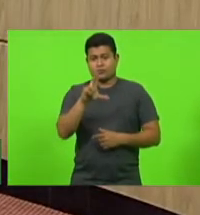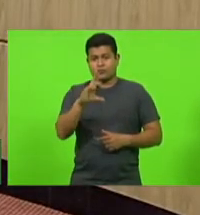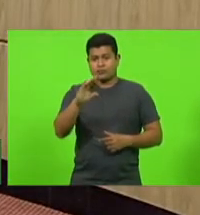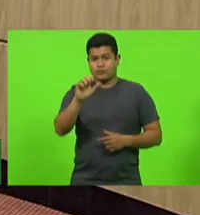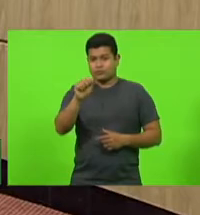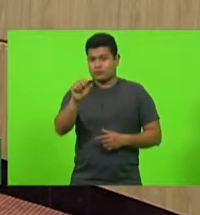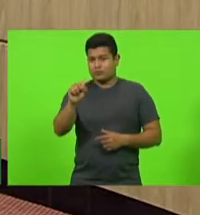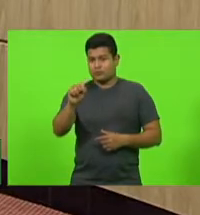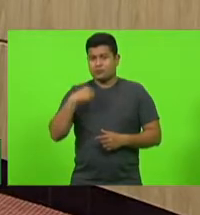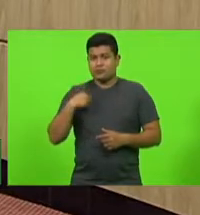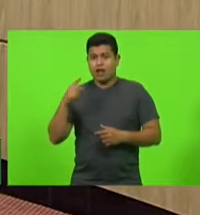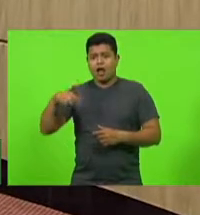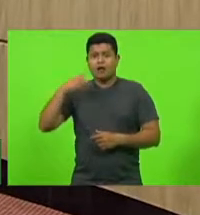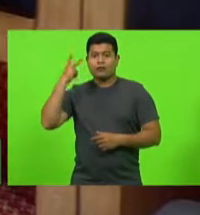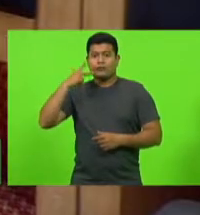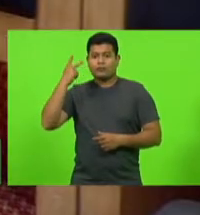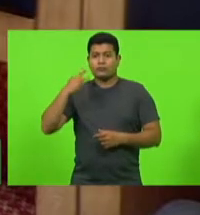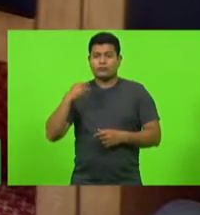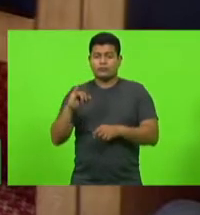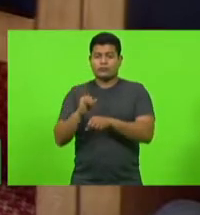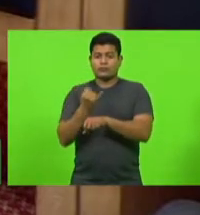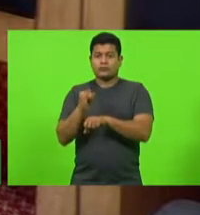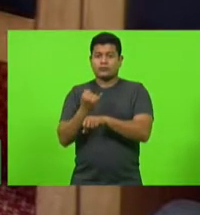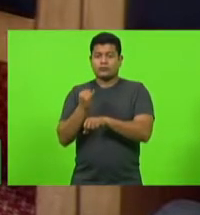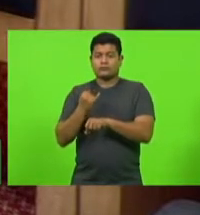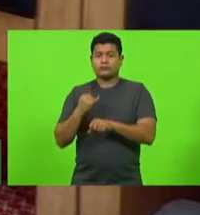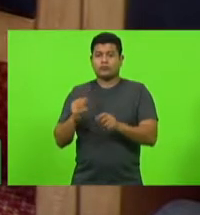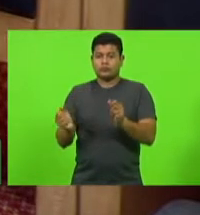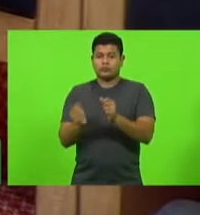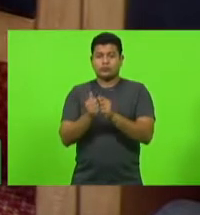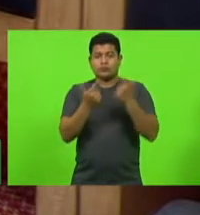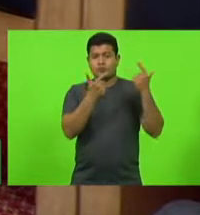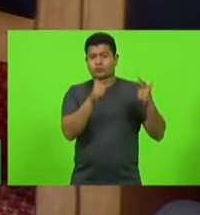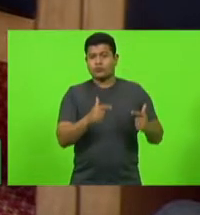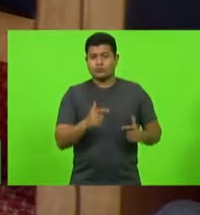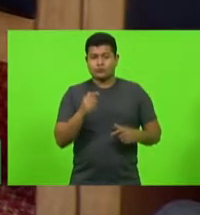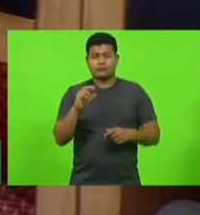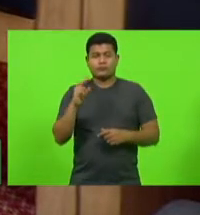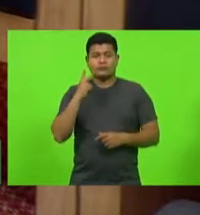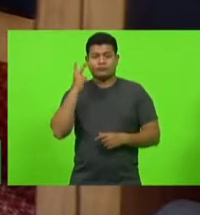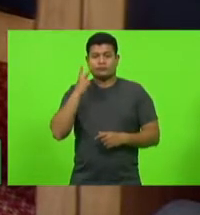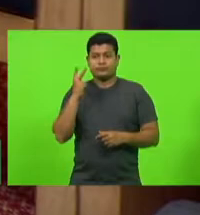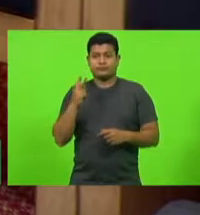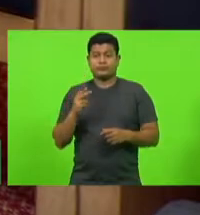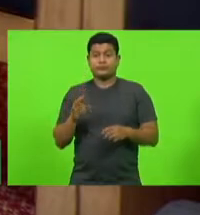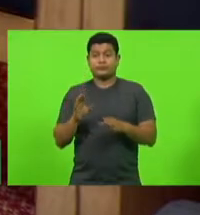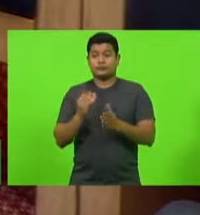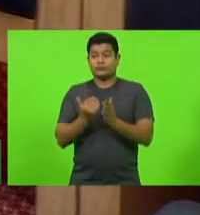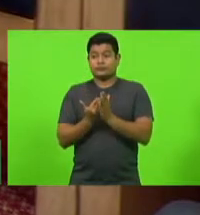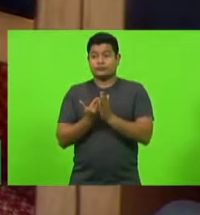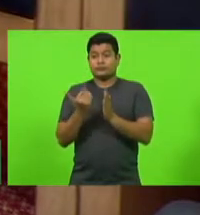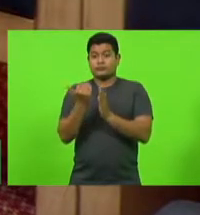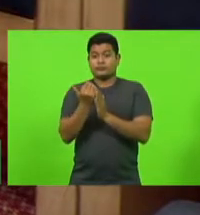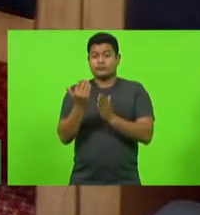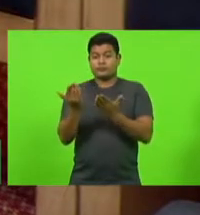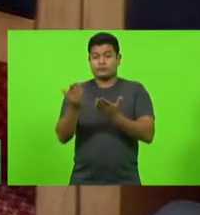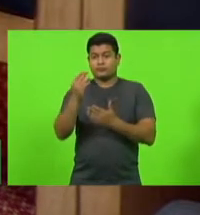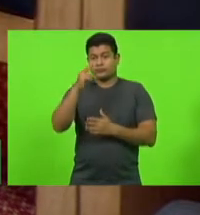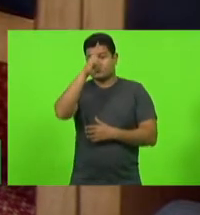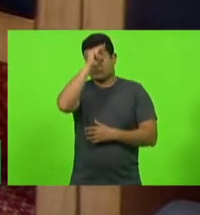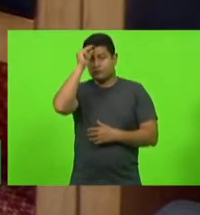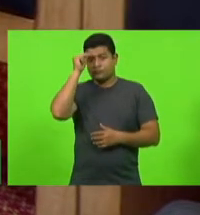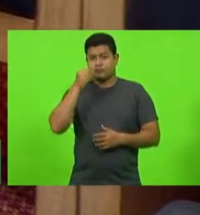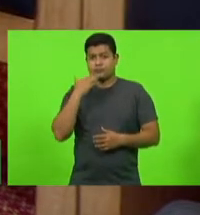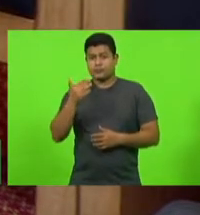com muitos vereadores da região e prefeitos, também lideraram essa pauta e pediram, rogaram pelo